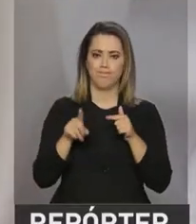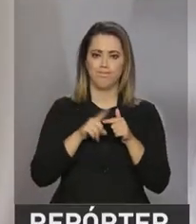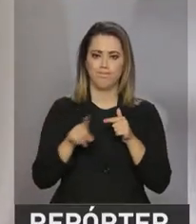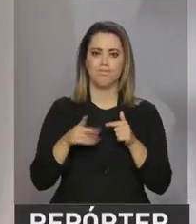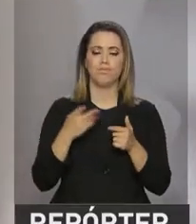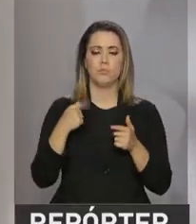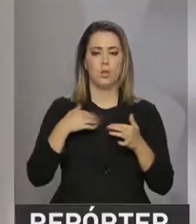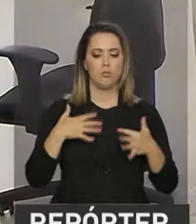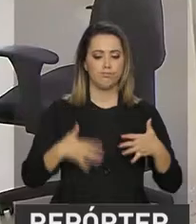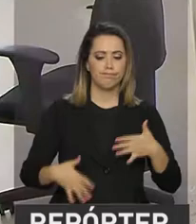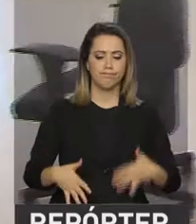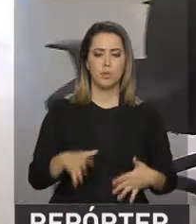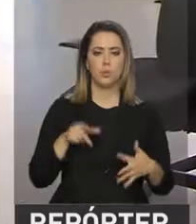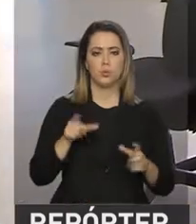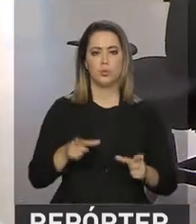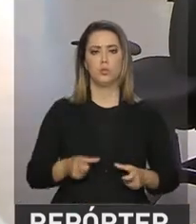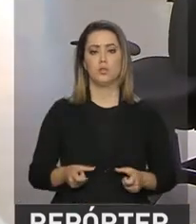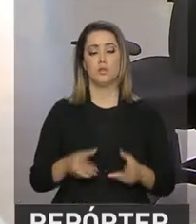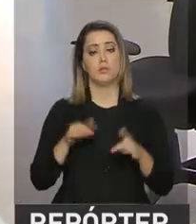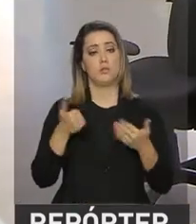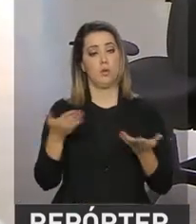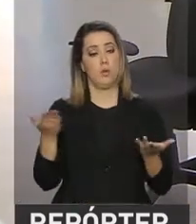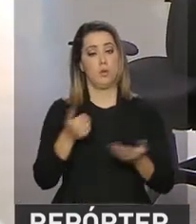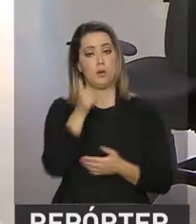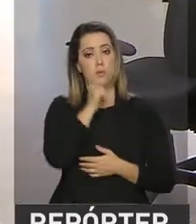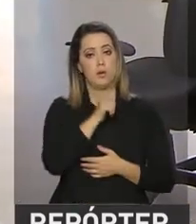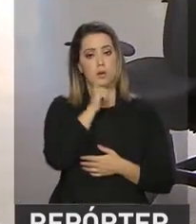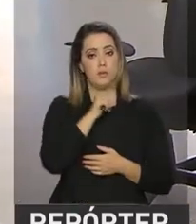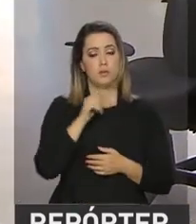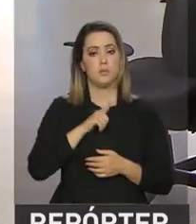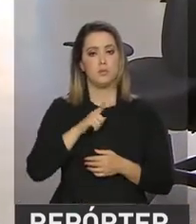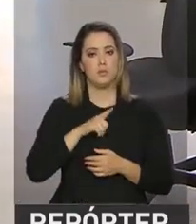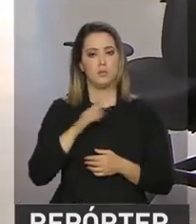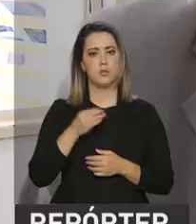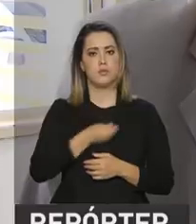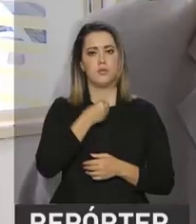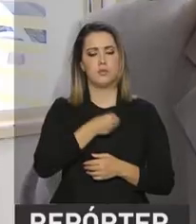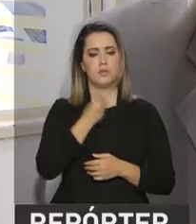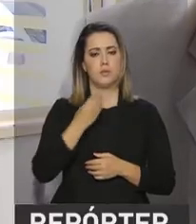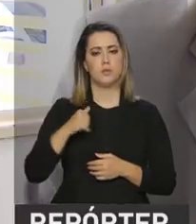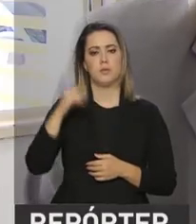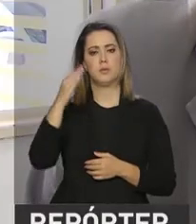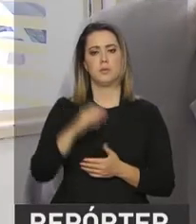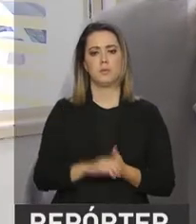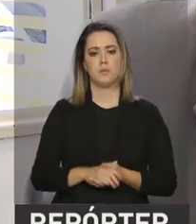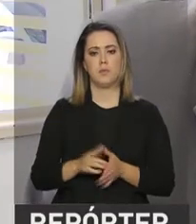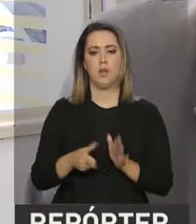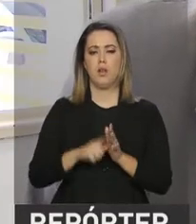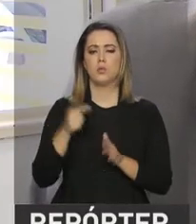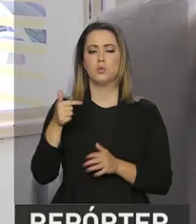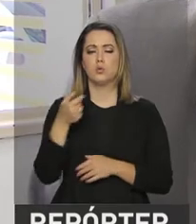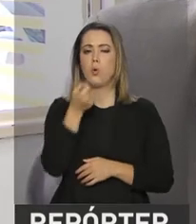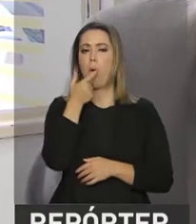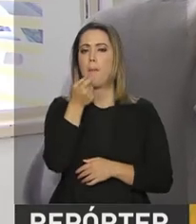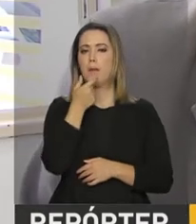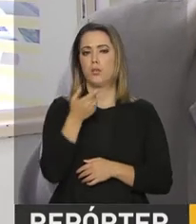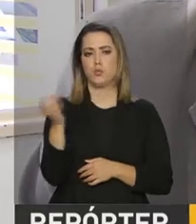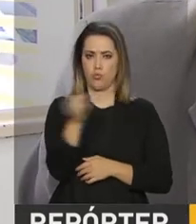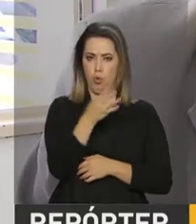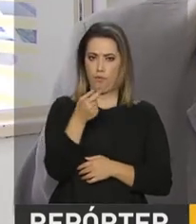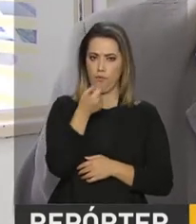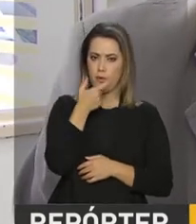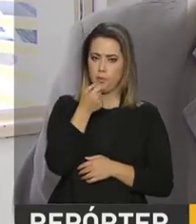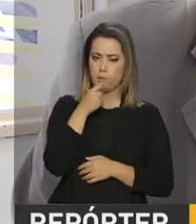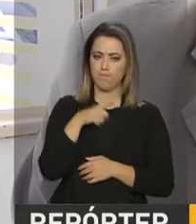com o trastuzumab, essas mulheres podem ter a chance de viver mais. Antes, sem essa medicação, a mulher